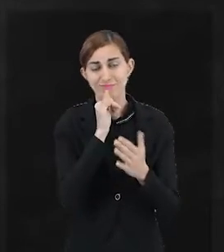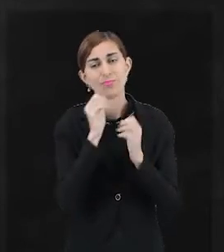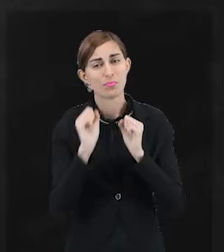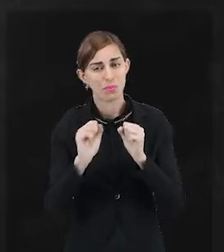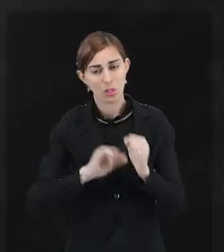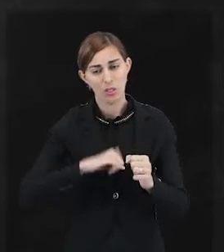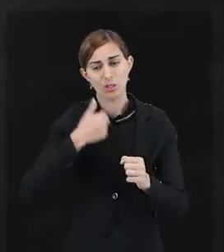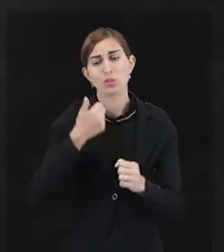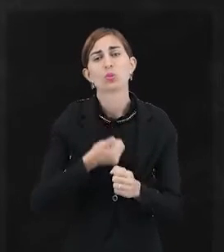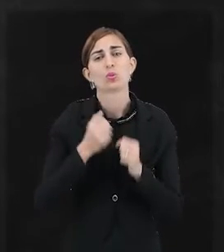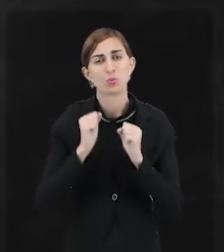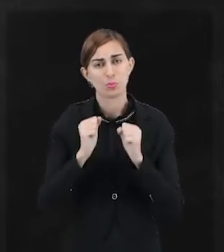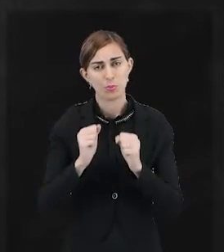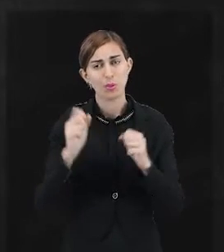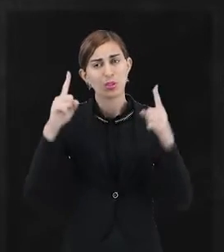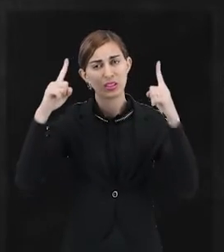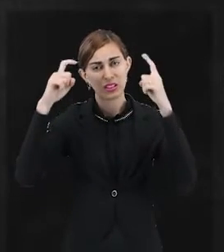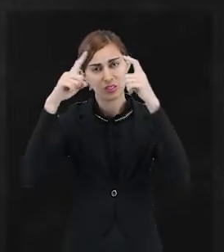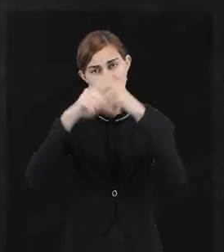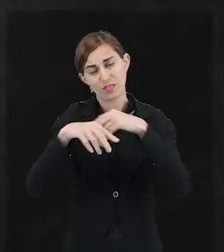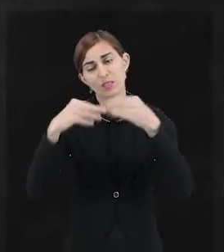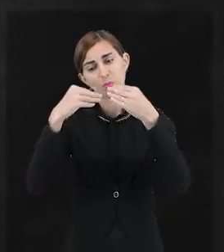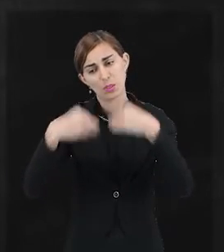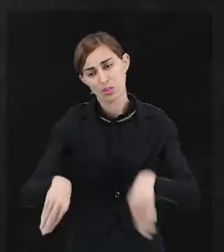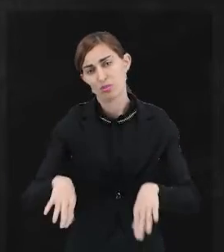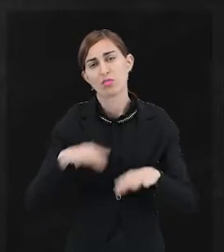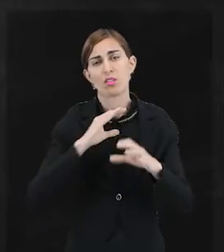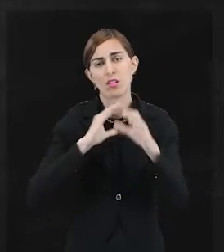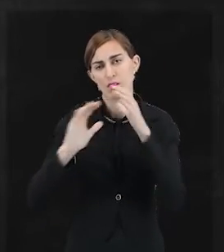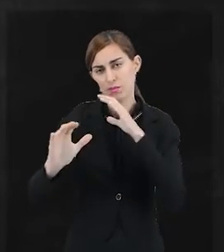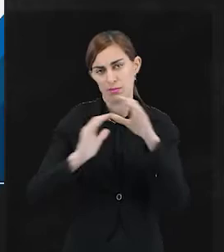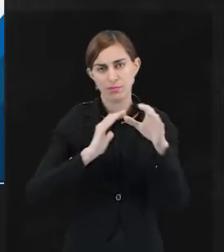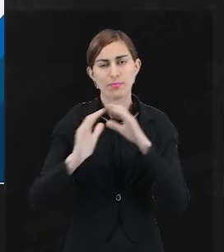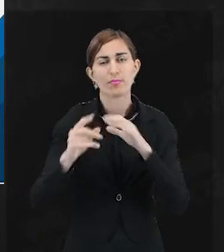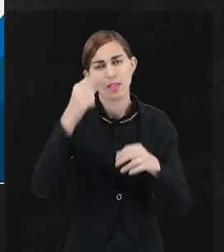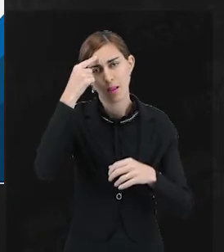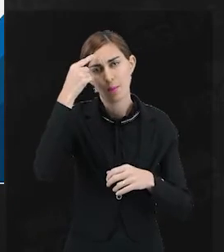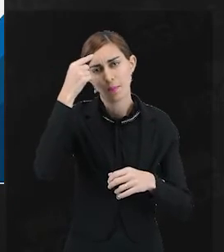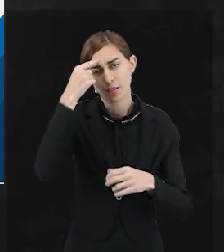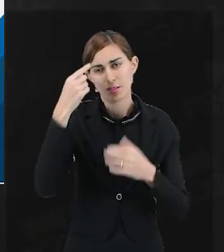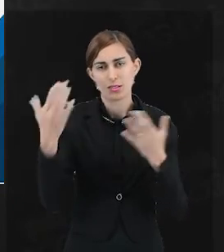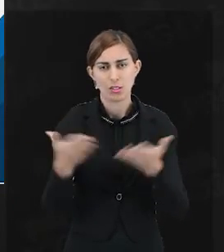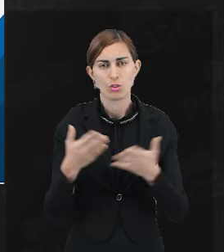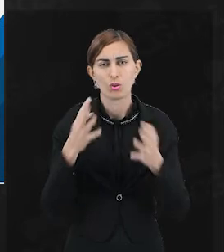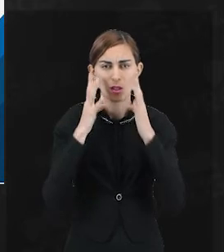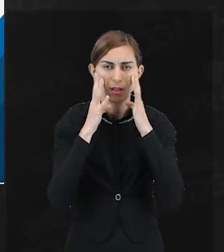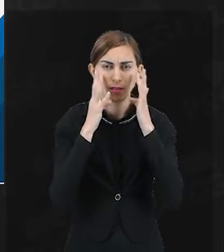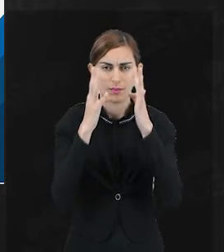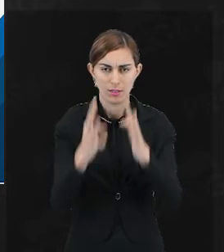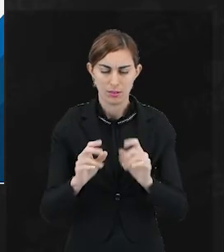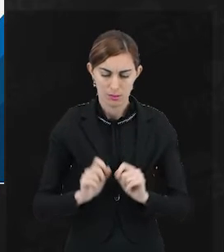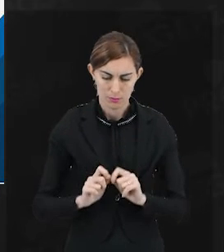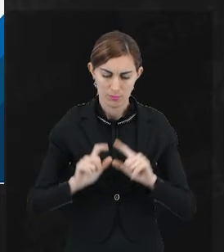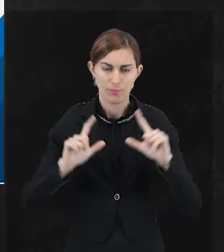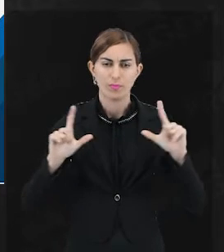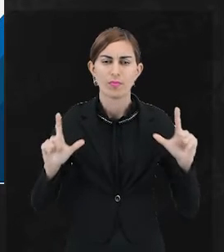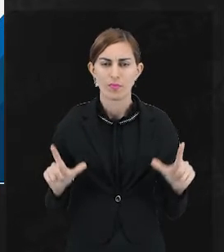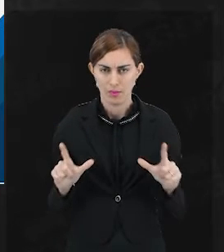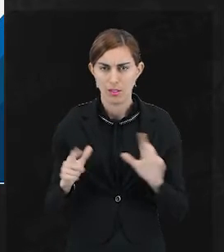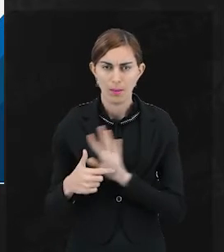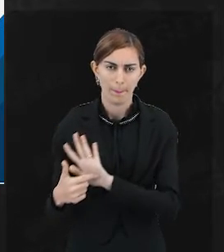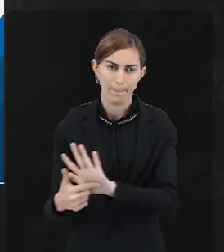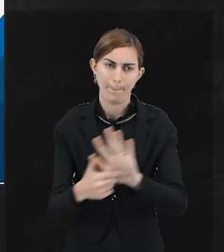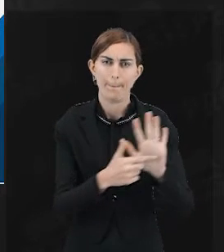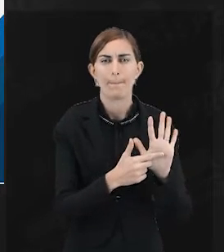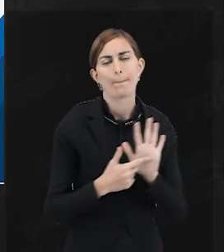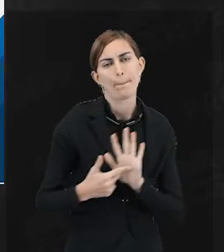atitudes que podem ser dificultadoras do processo de comunicação. Peço agora para que vocês prestem atenção nesse slide que está aparecendo